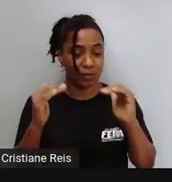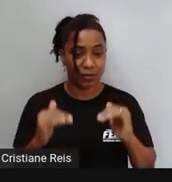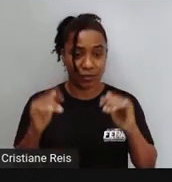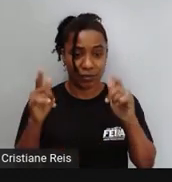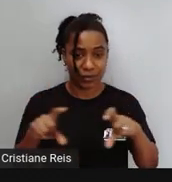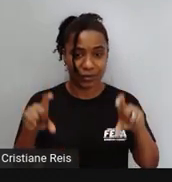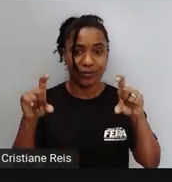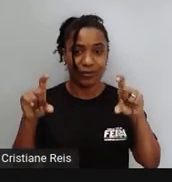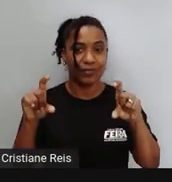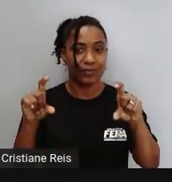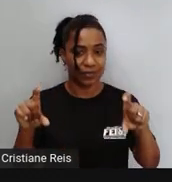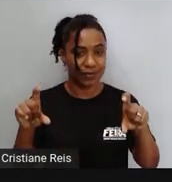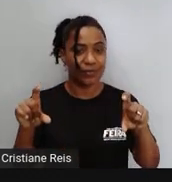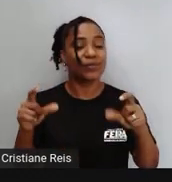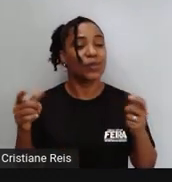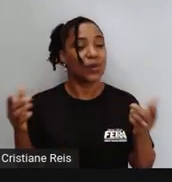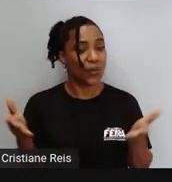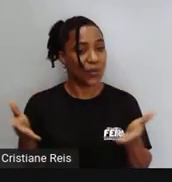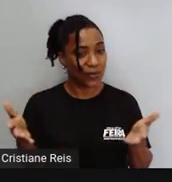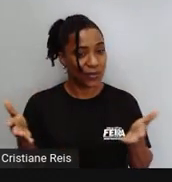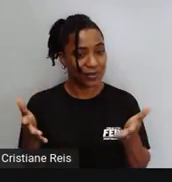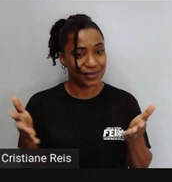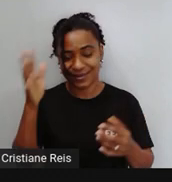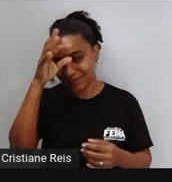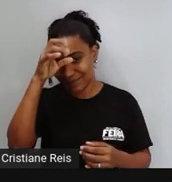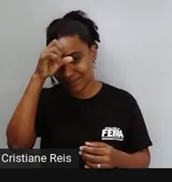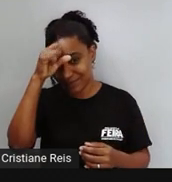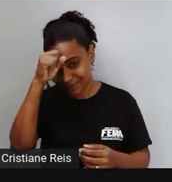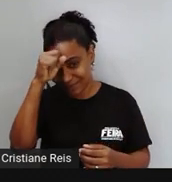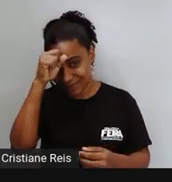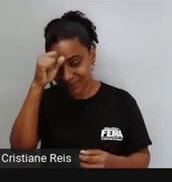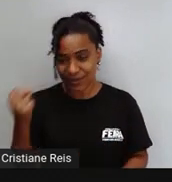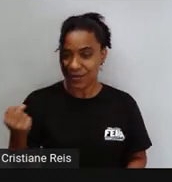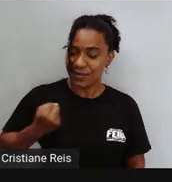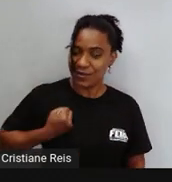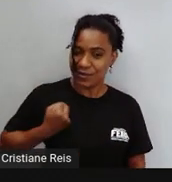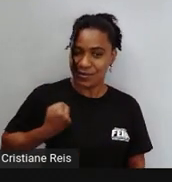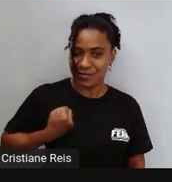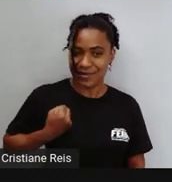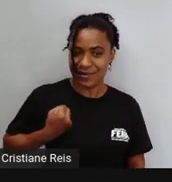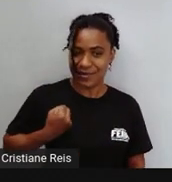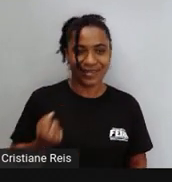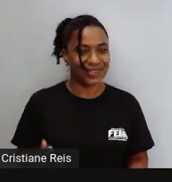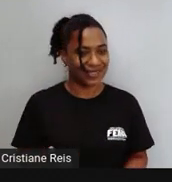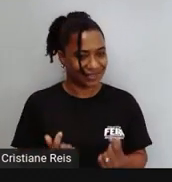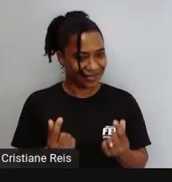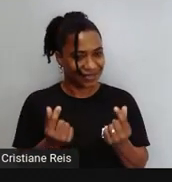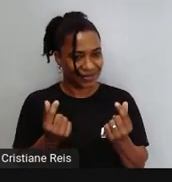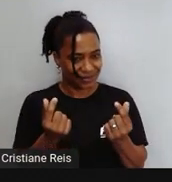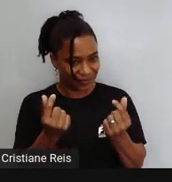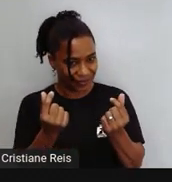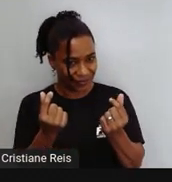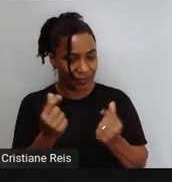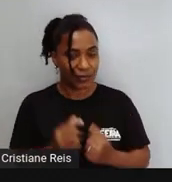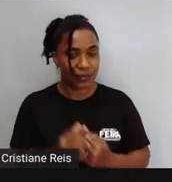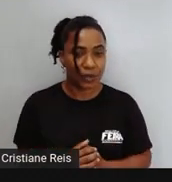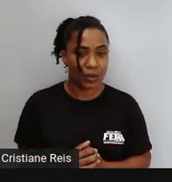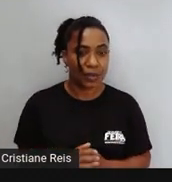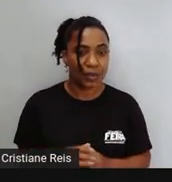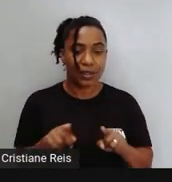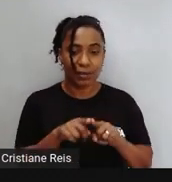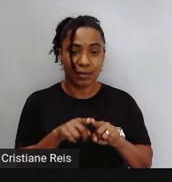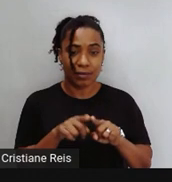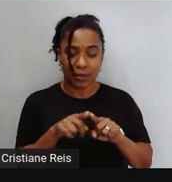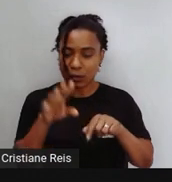escreva theme, o tema que nós vamos estudar, numbers and money. E temos também mais algumas